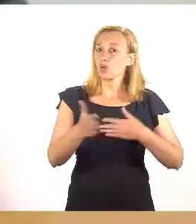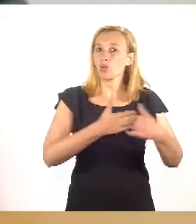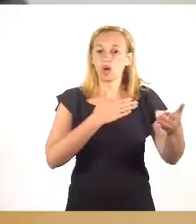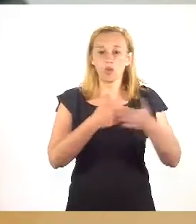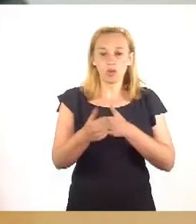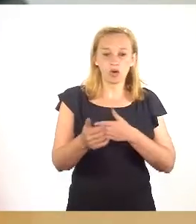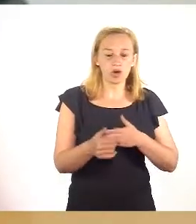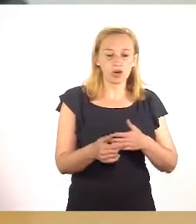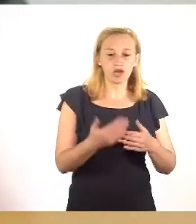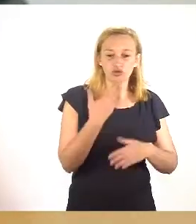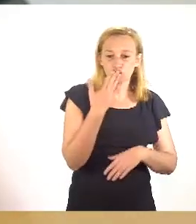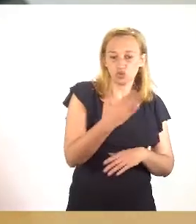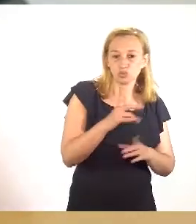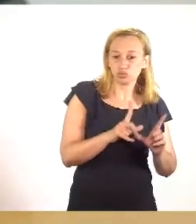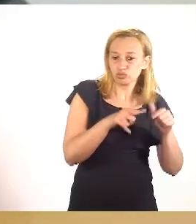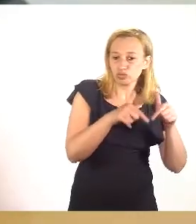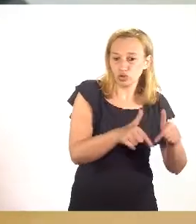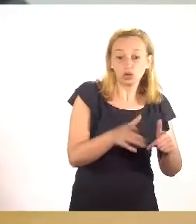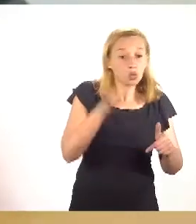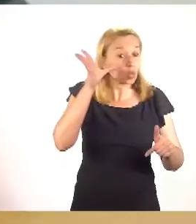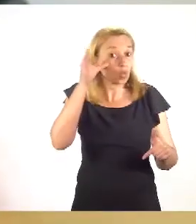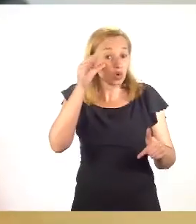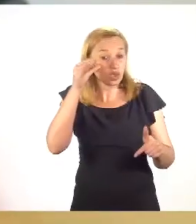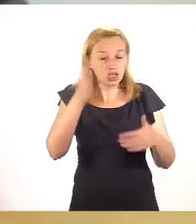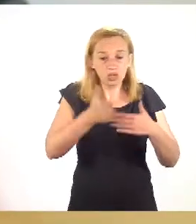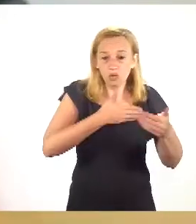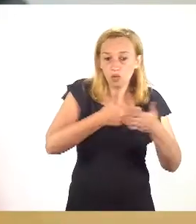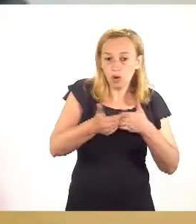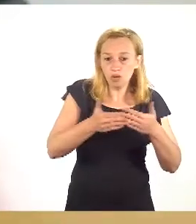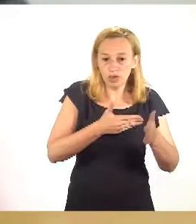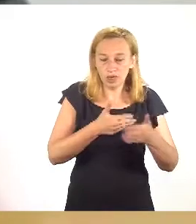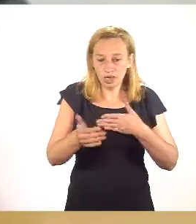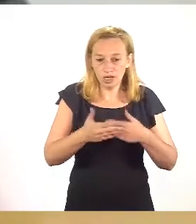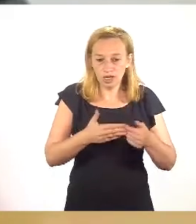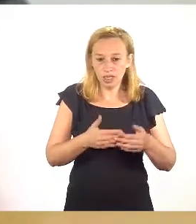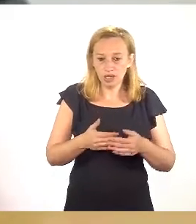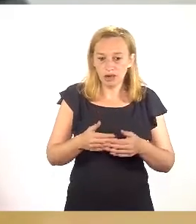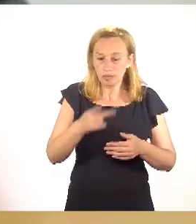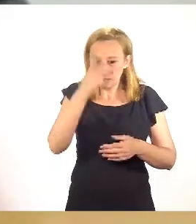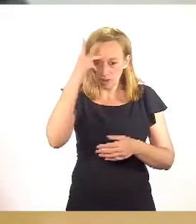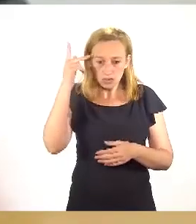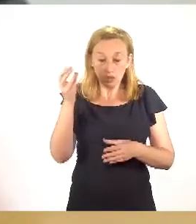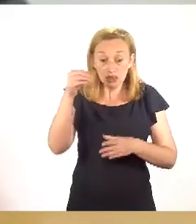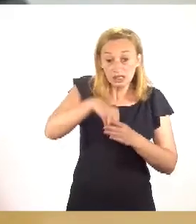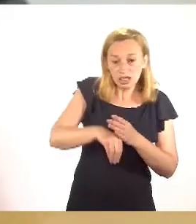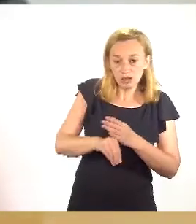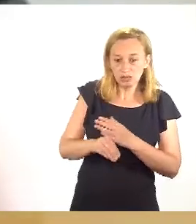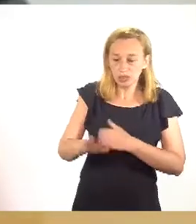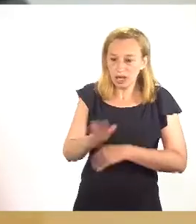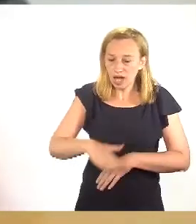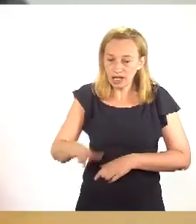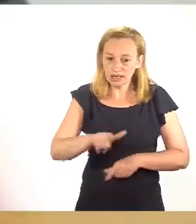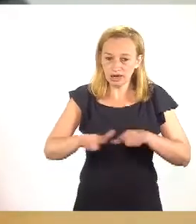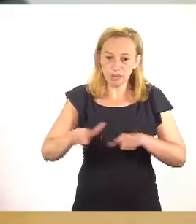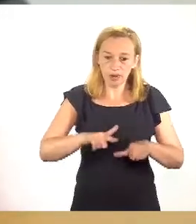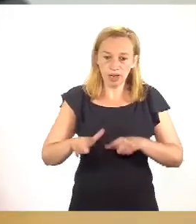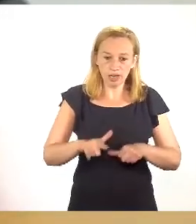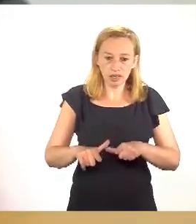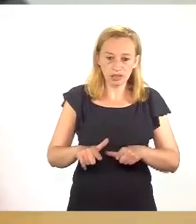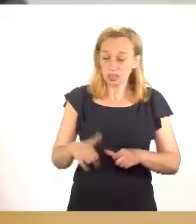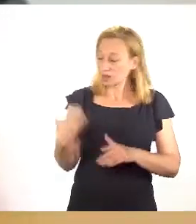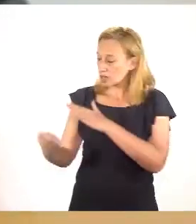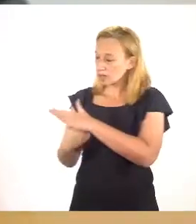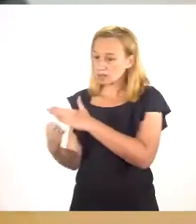de captura por interesse de qualquer um dos agentes desse mercado torna a agência, ao